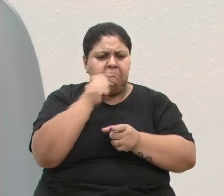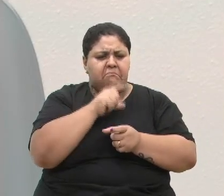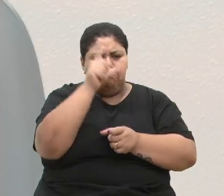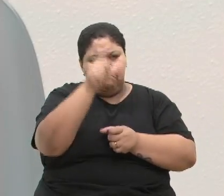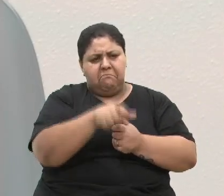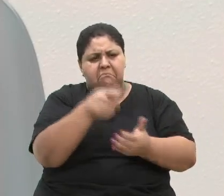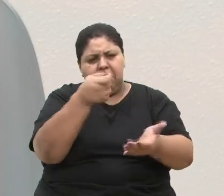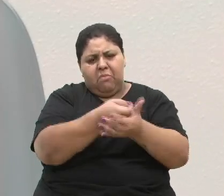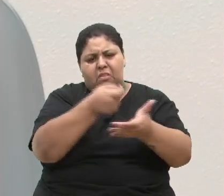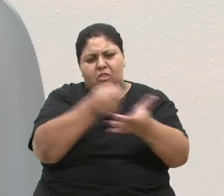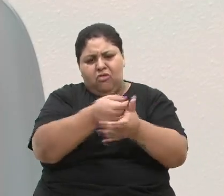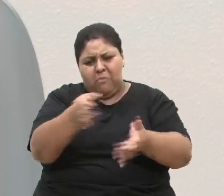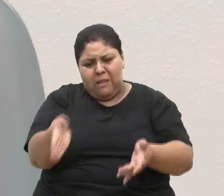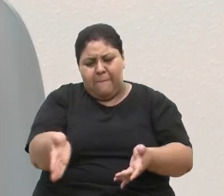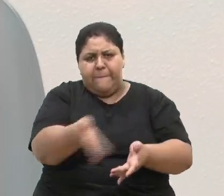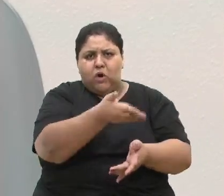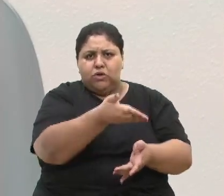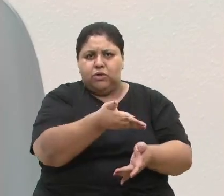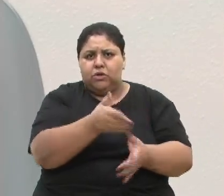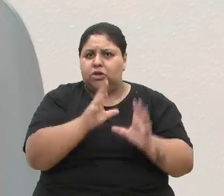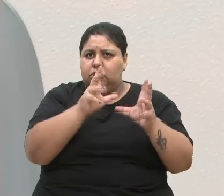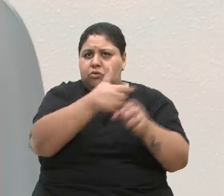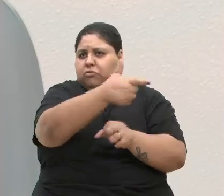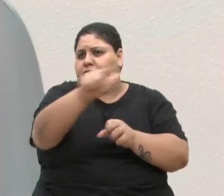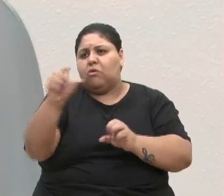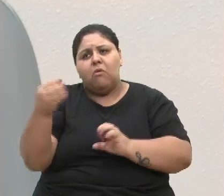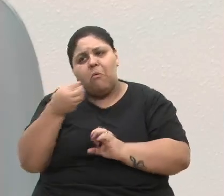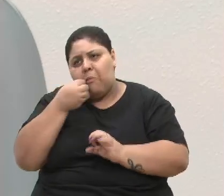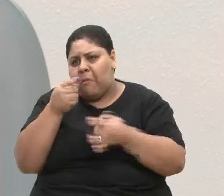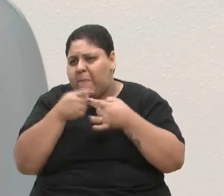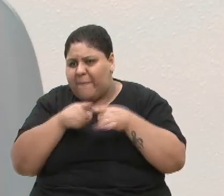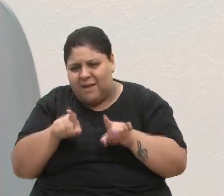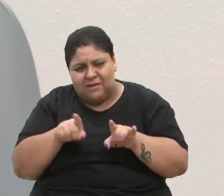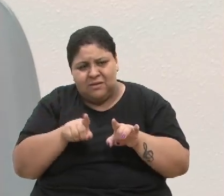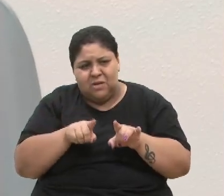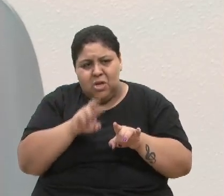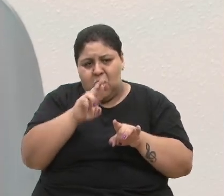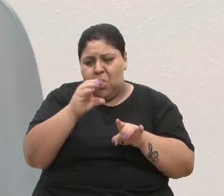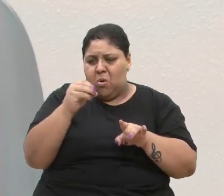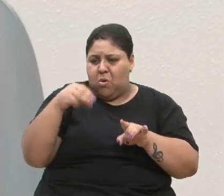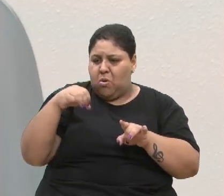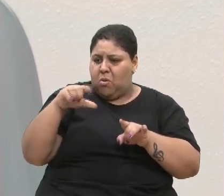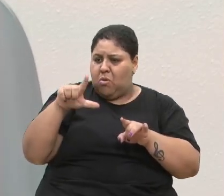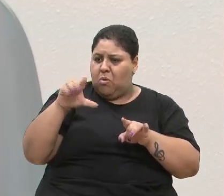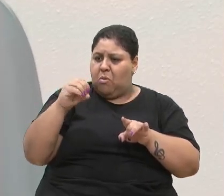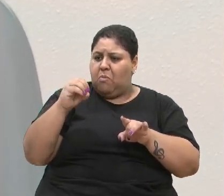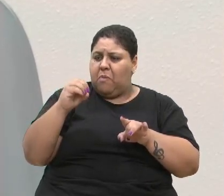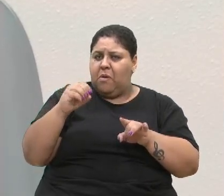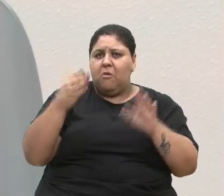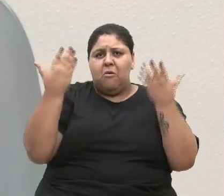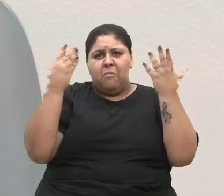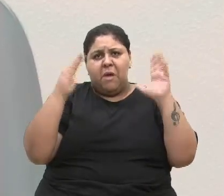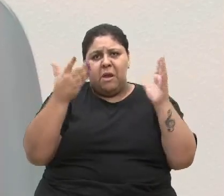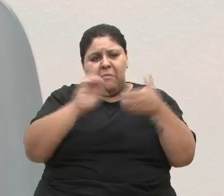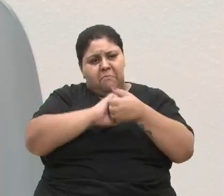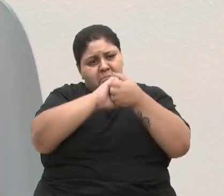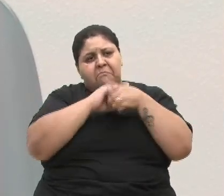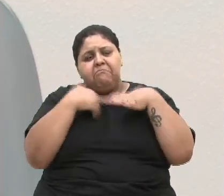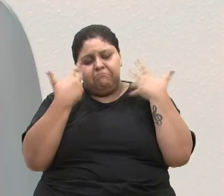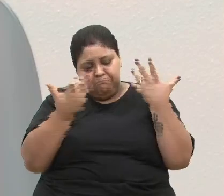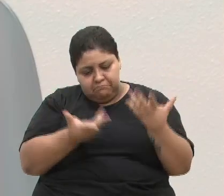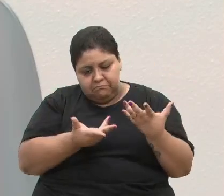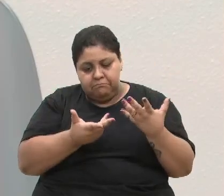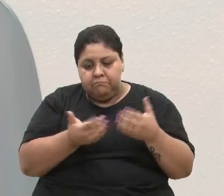luta pela bocha, todos os outros com certeza, mas o seu Romildo, parabéns, o senhor é meu parceiro. Então,